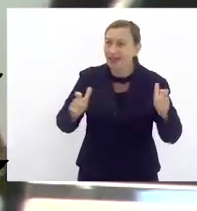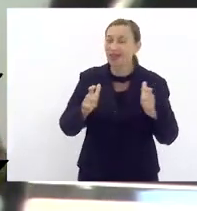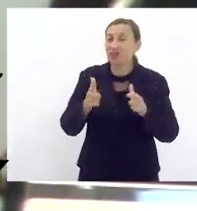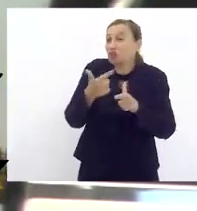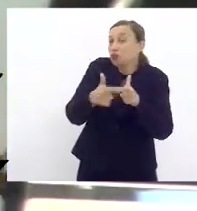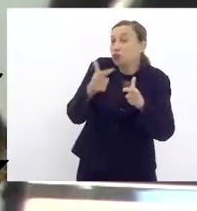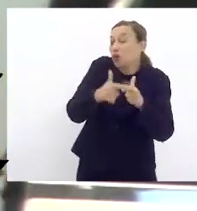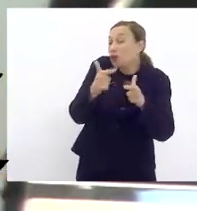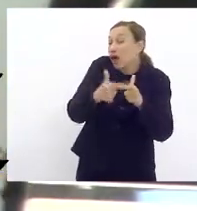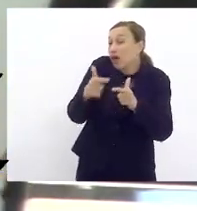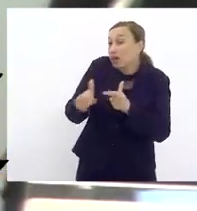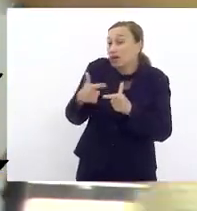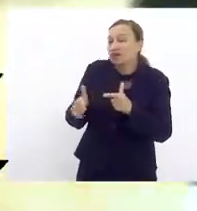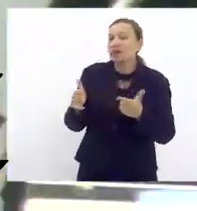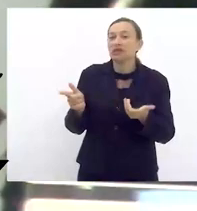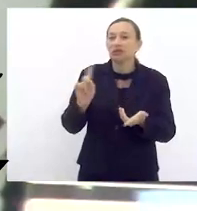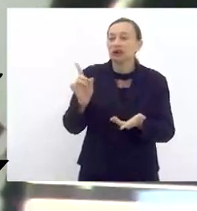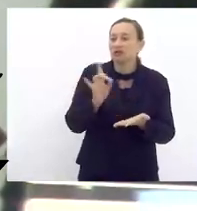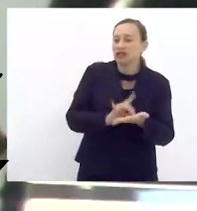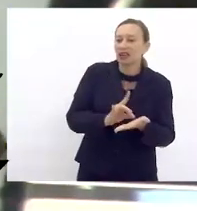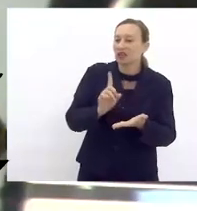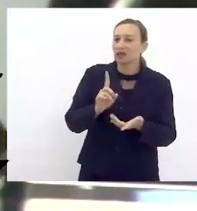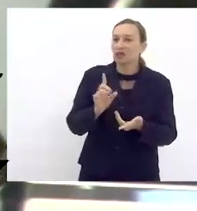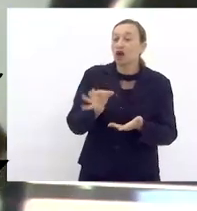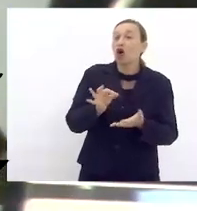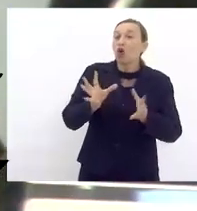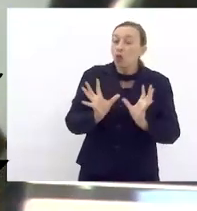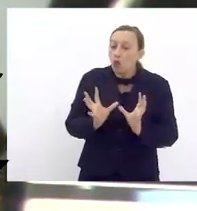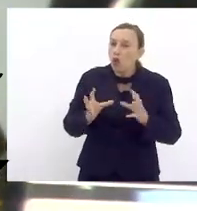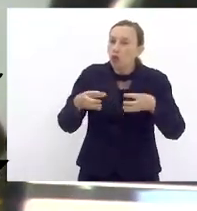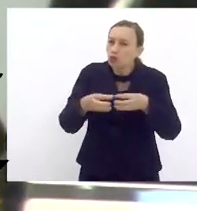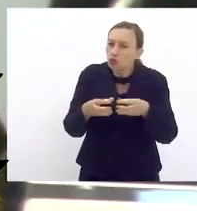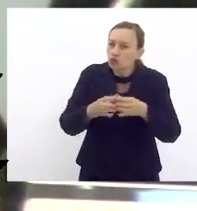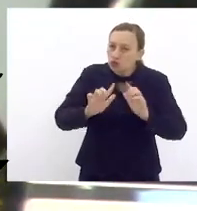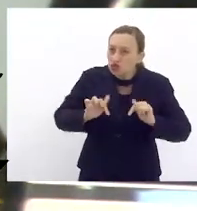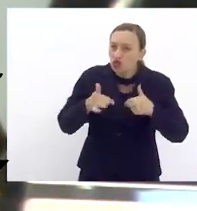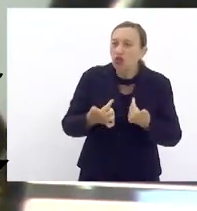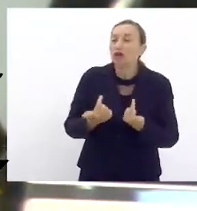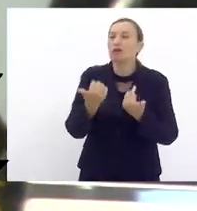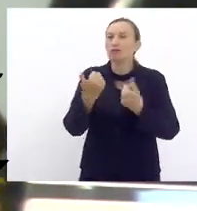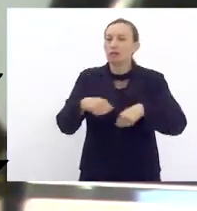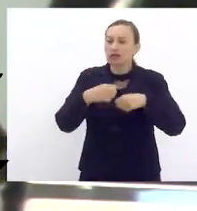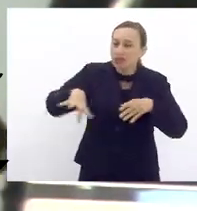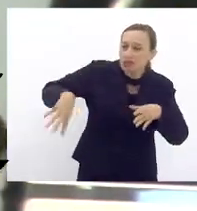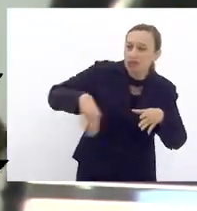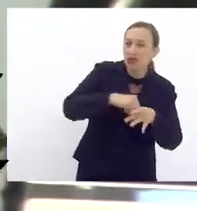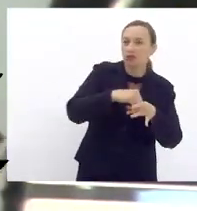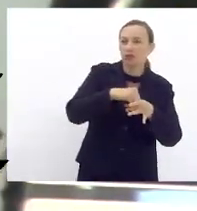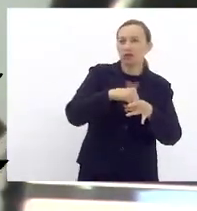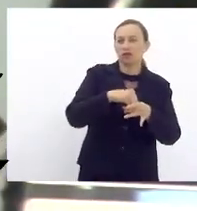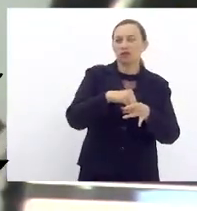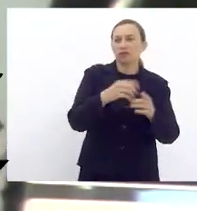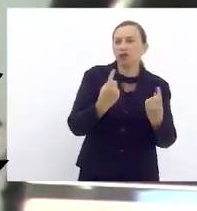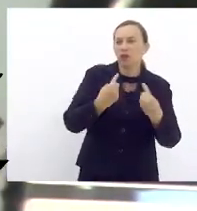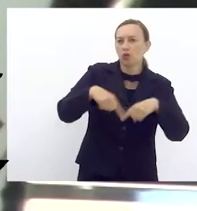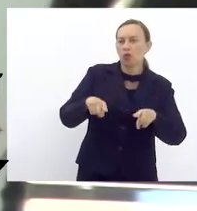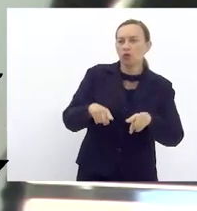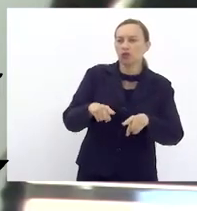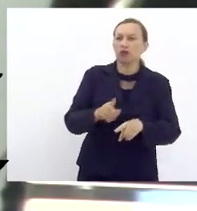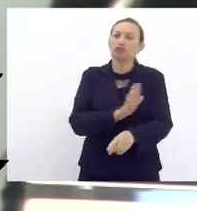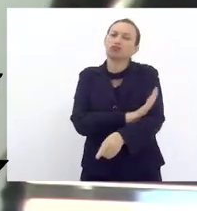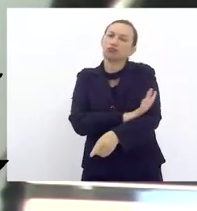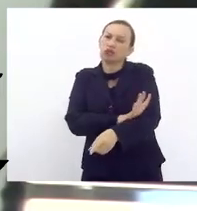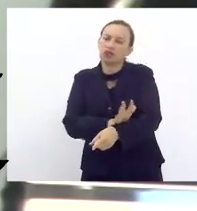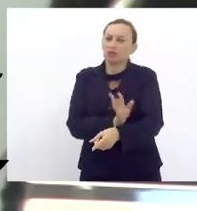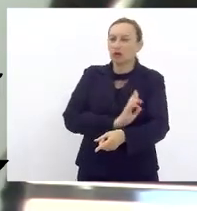paliativos que na verdade não adiantam o conjunto de ações precisam ser empregadas na direção do combate ao racismo religioso